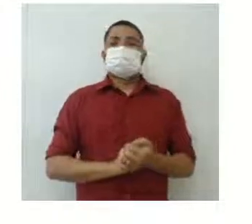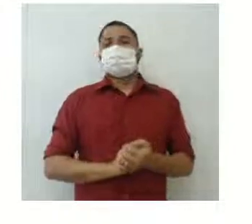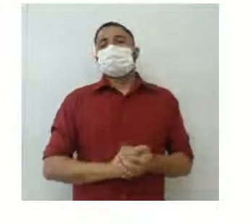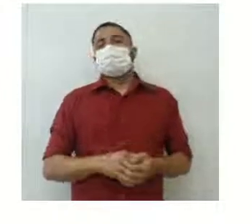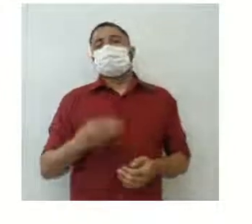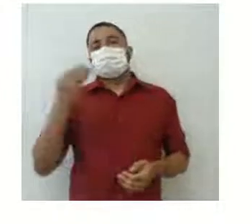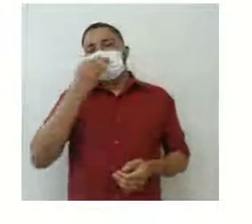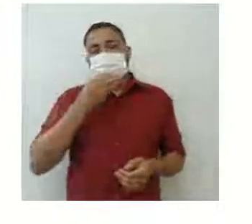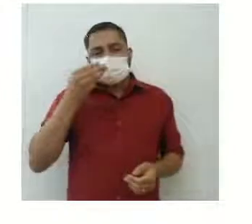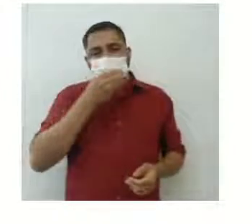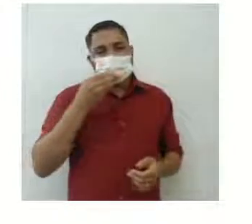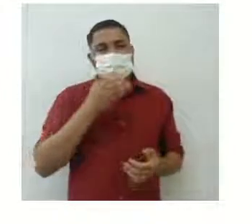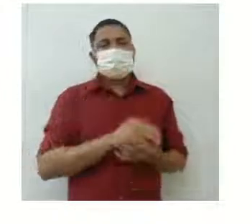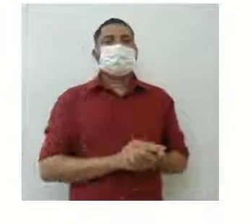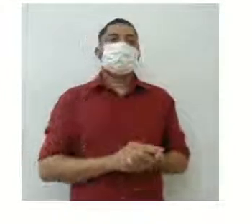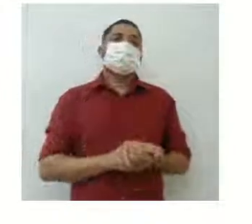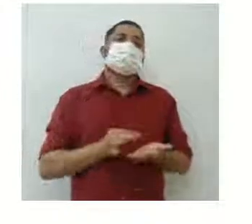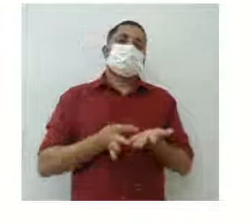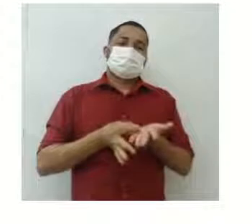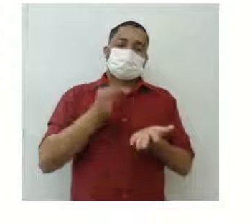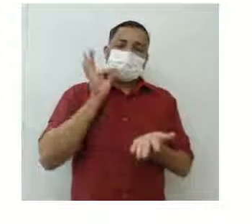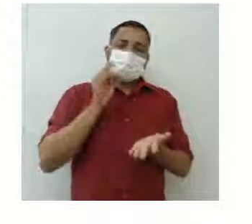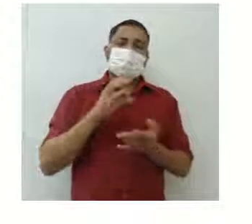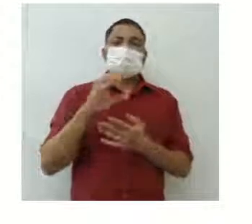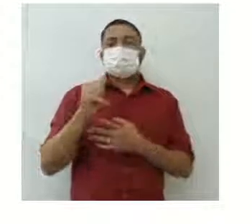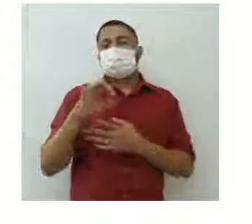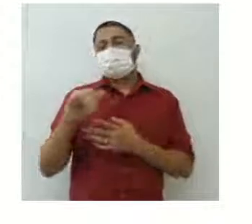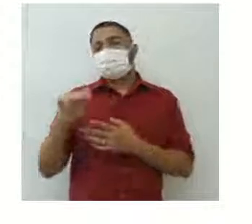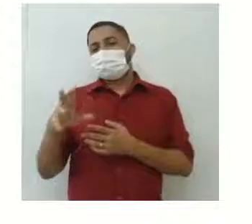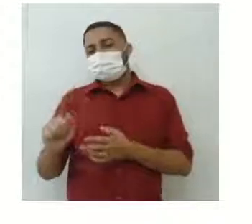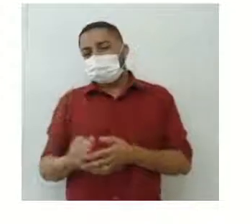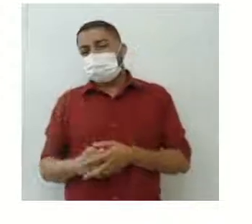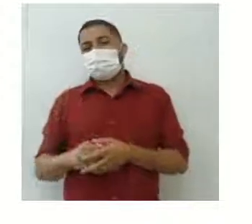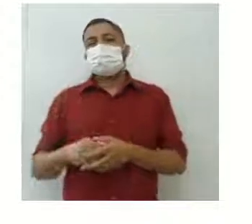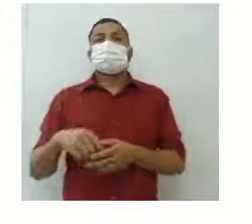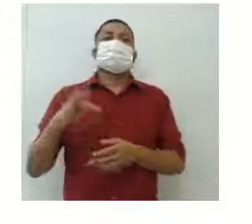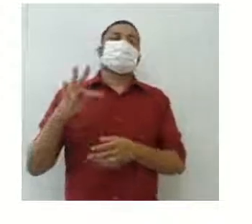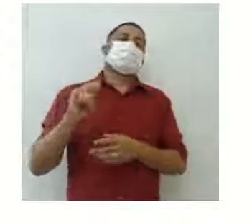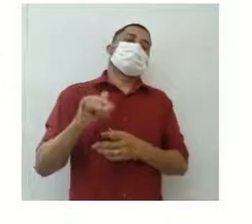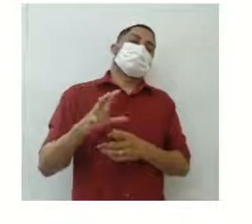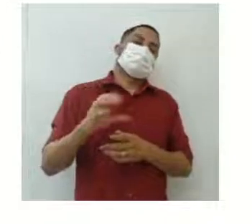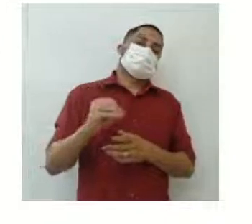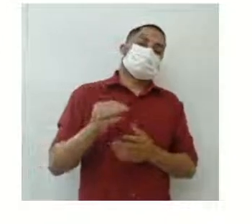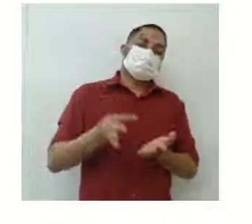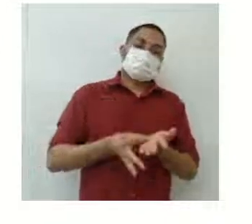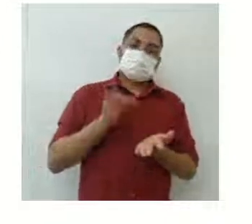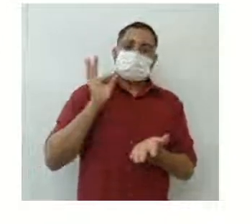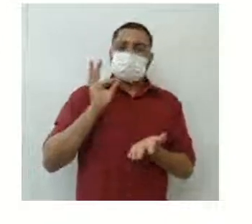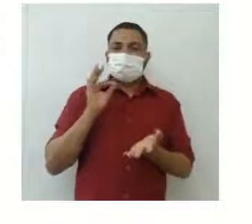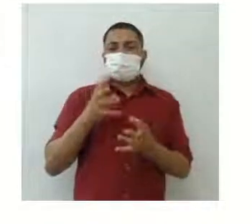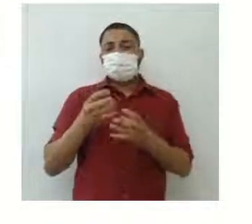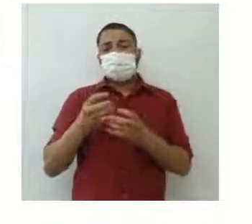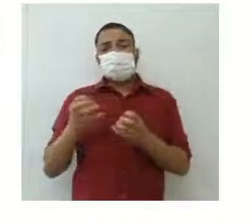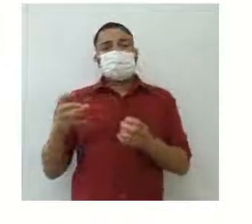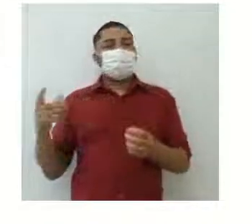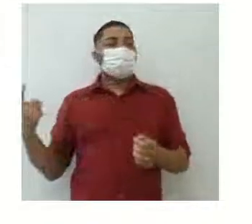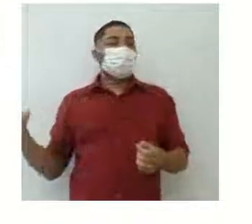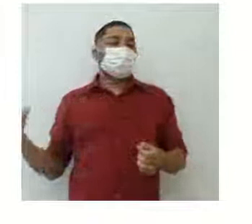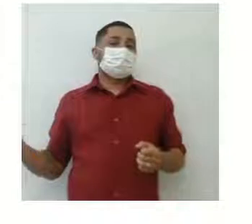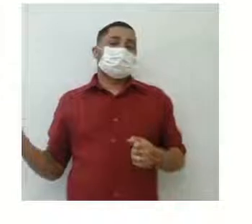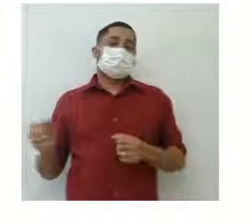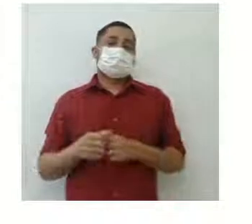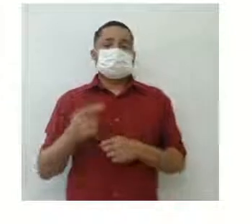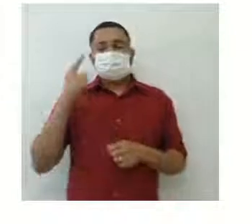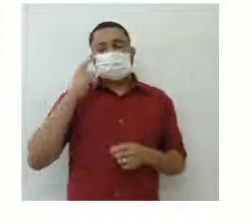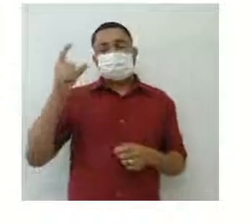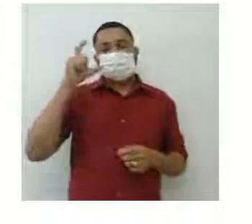açúcar, o chá, cacau, tabaco, né? Café, algodão, entre outros, né? Serviu de